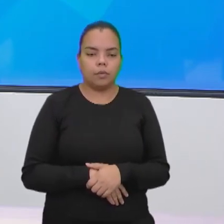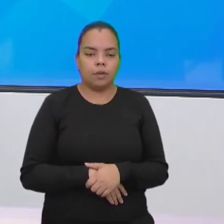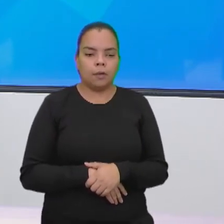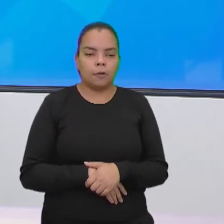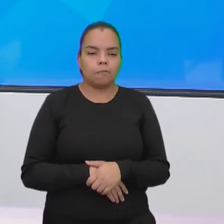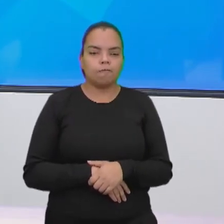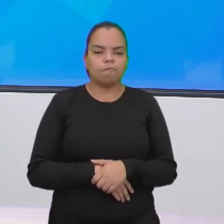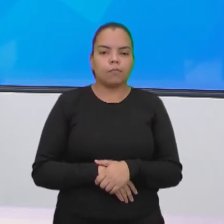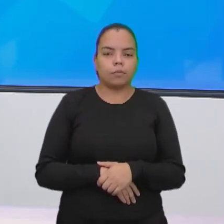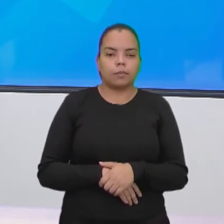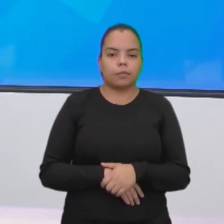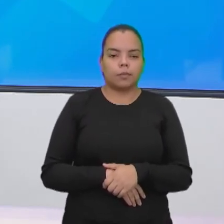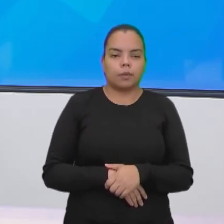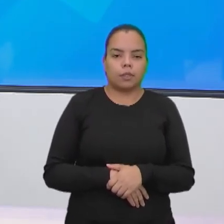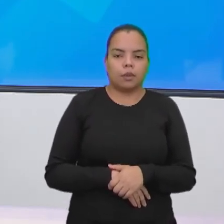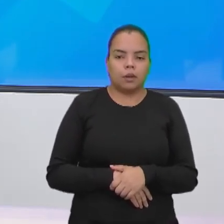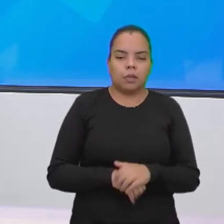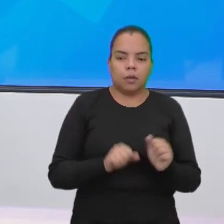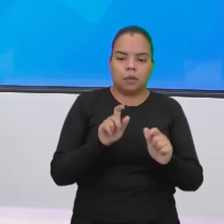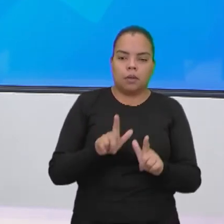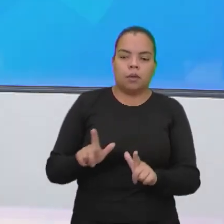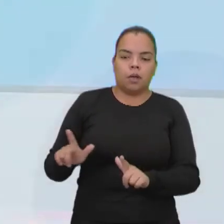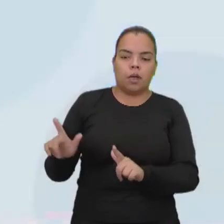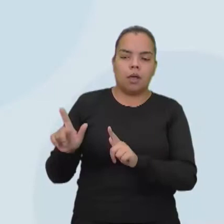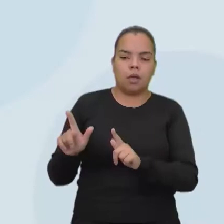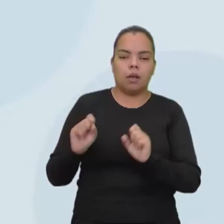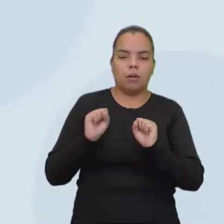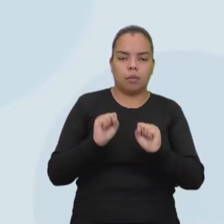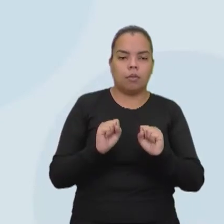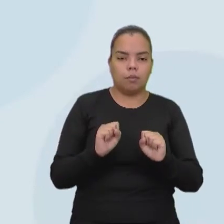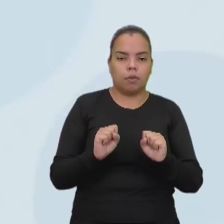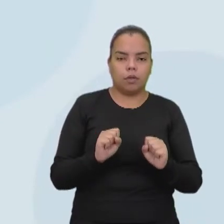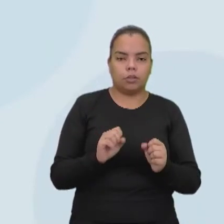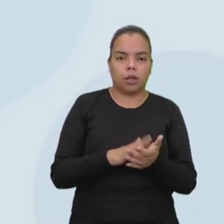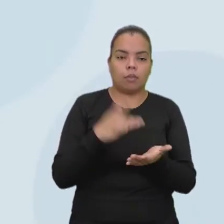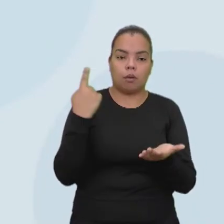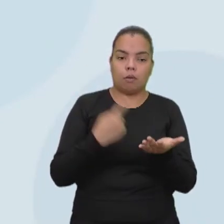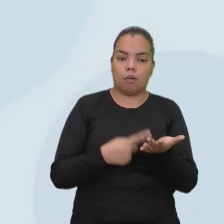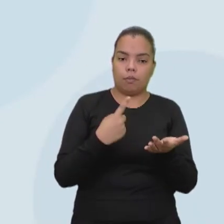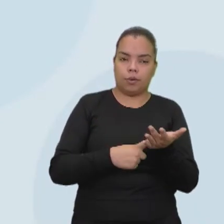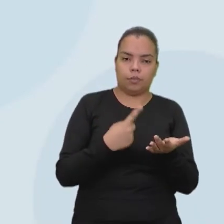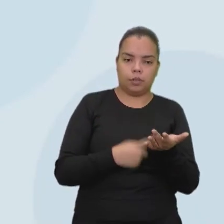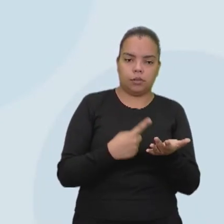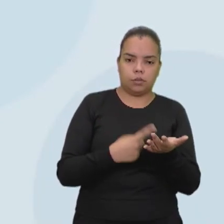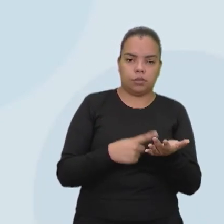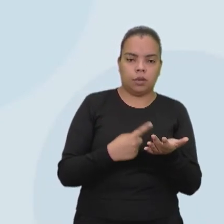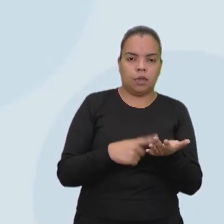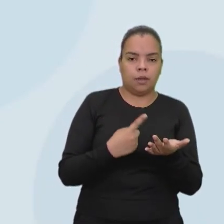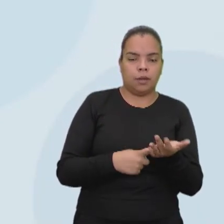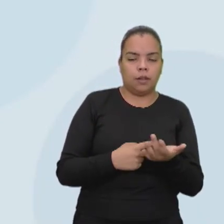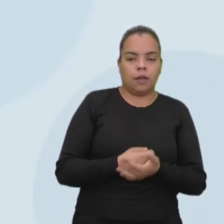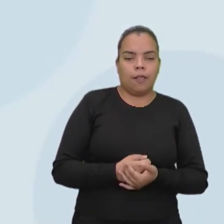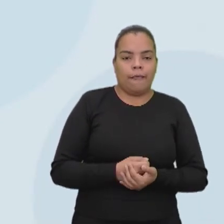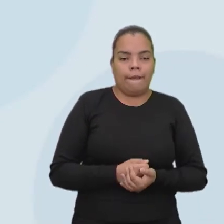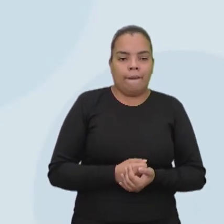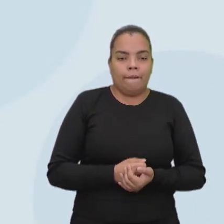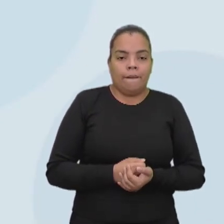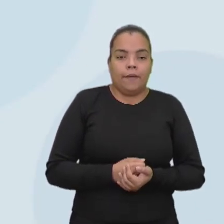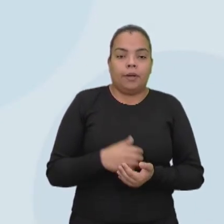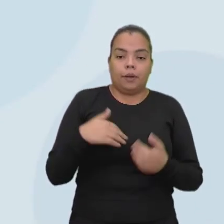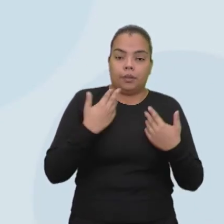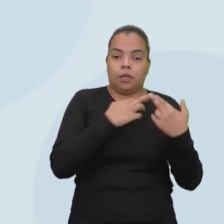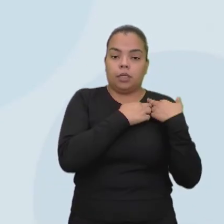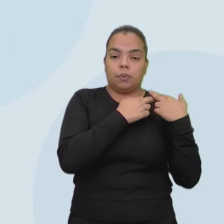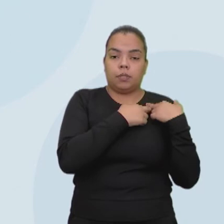vídeo, pode colocar aí a próxima tela, compromisso com o IBGE e também com o Centro de Mídias. Enquanto responsável